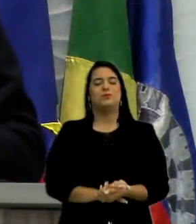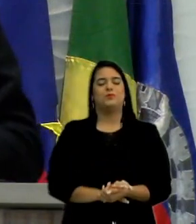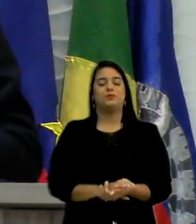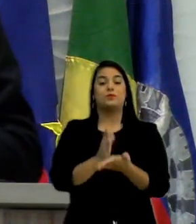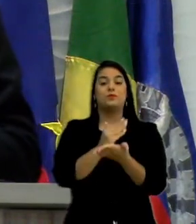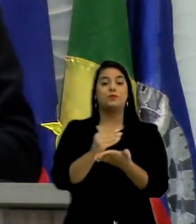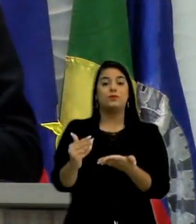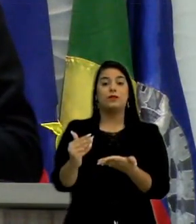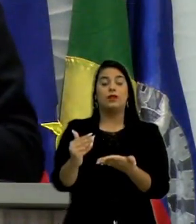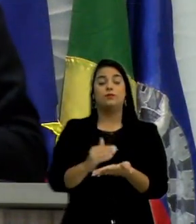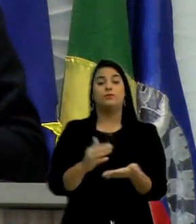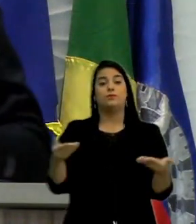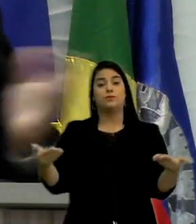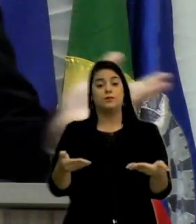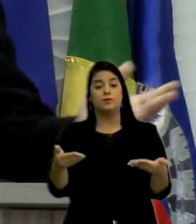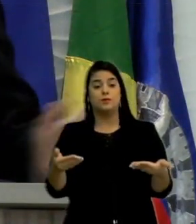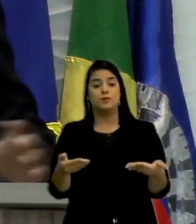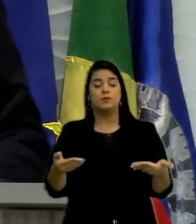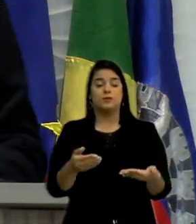Começar hoje.